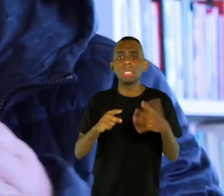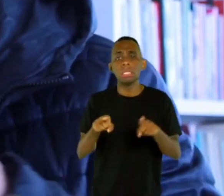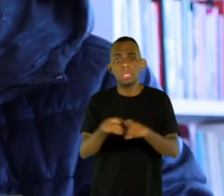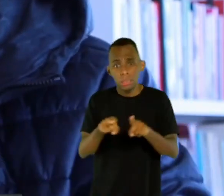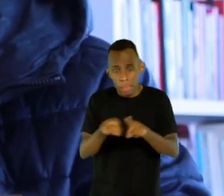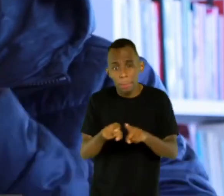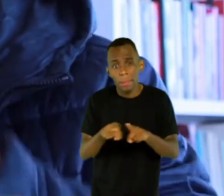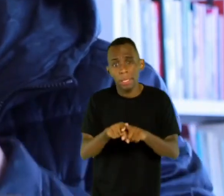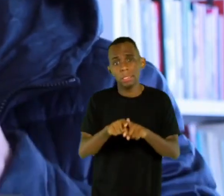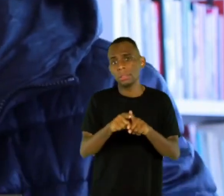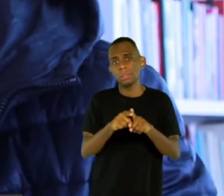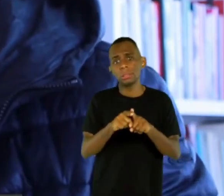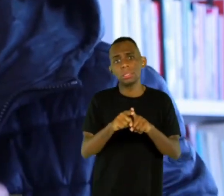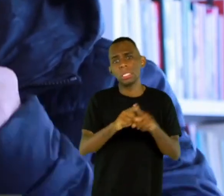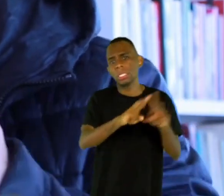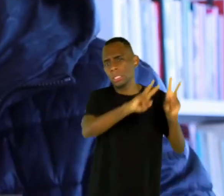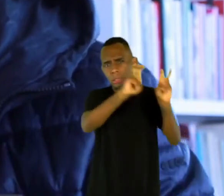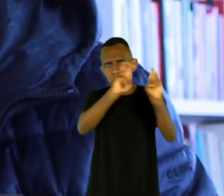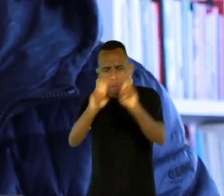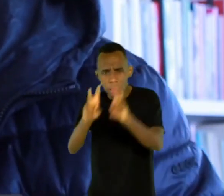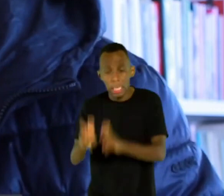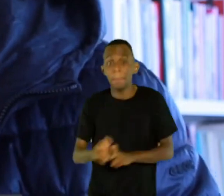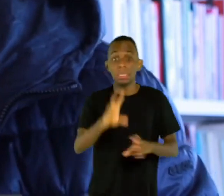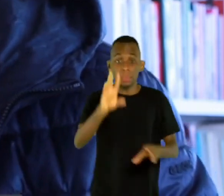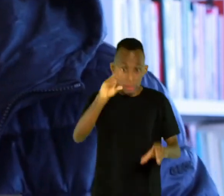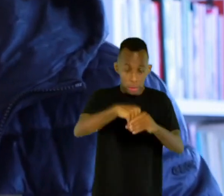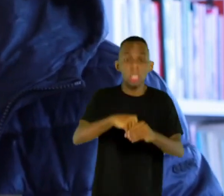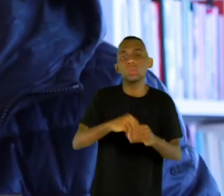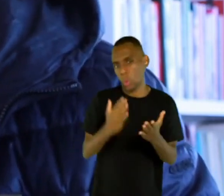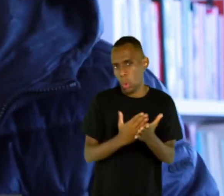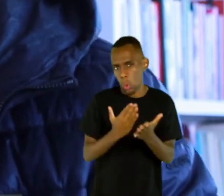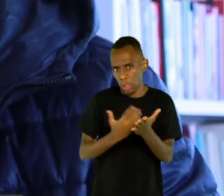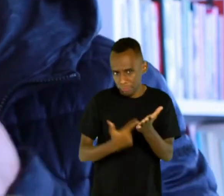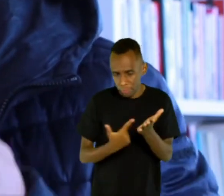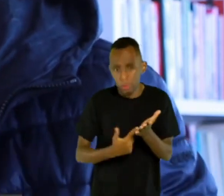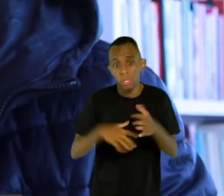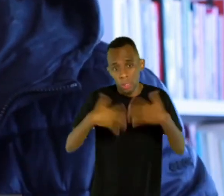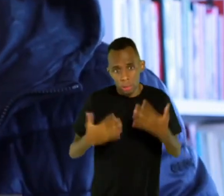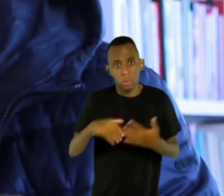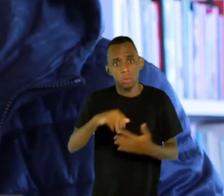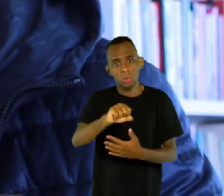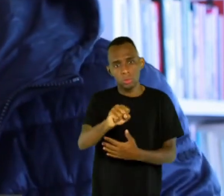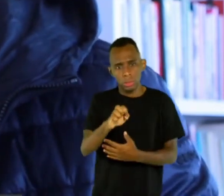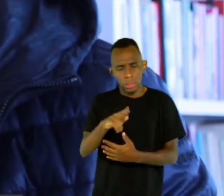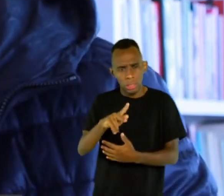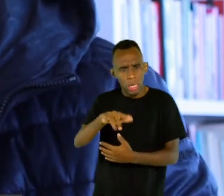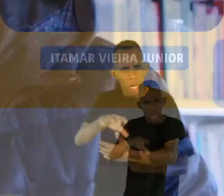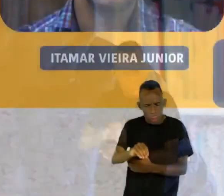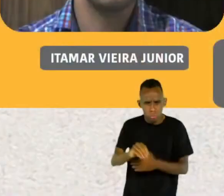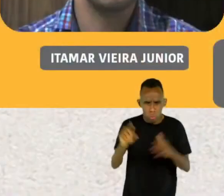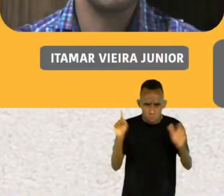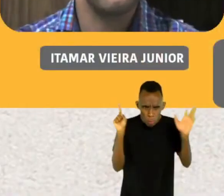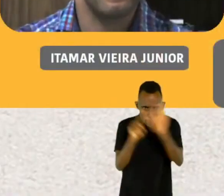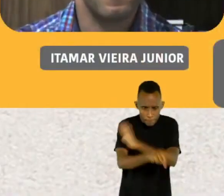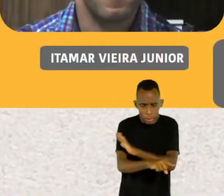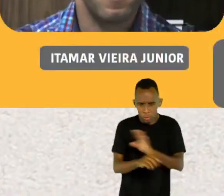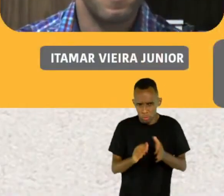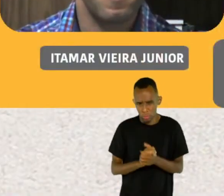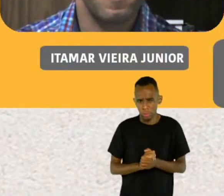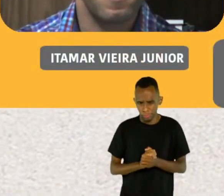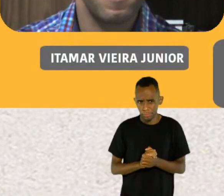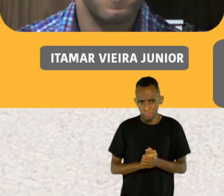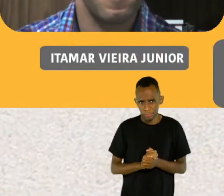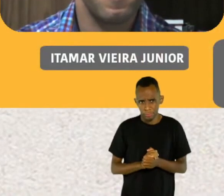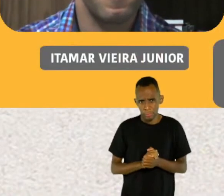sobre esses temas que estão dentro do livro. Então, Sérgio, a palavra é sua. Uma pergunta idiota de